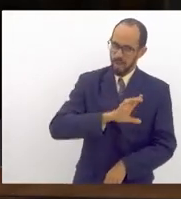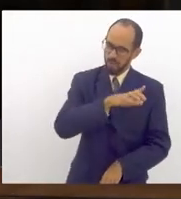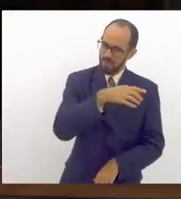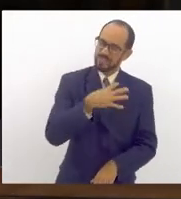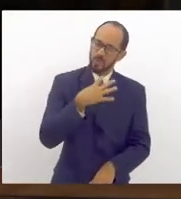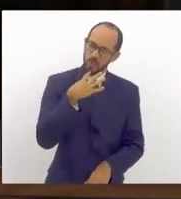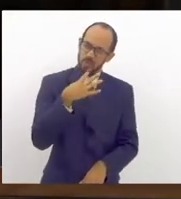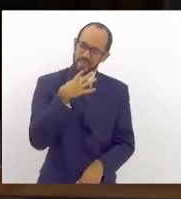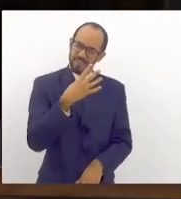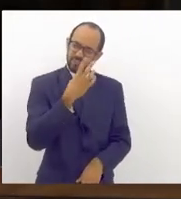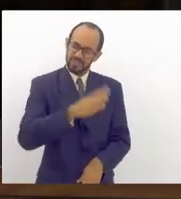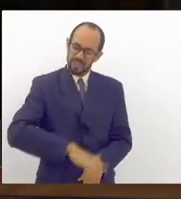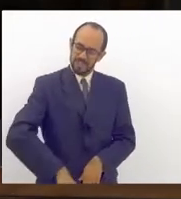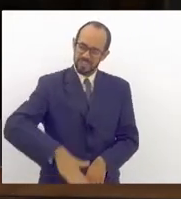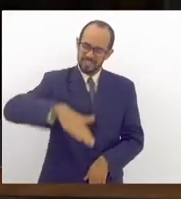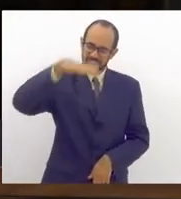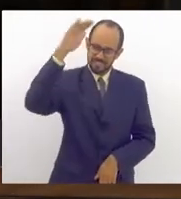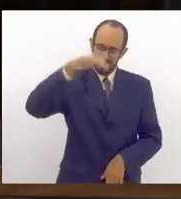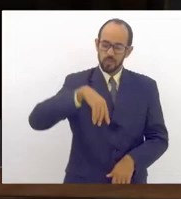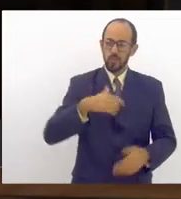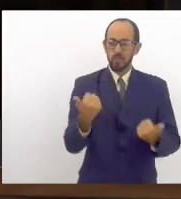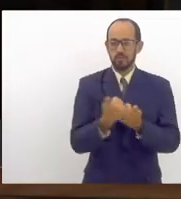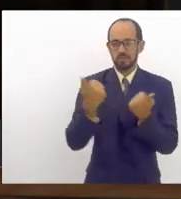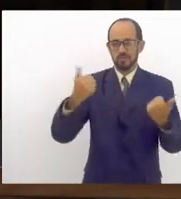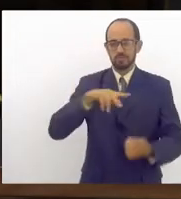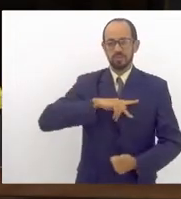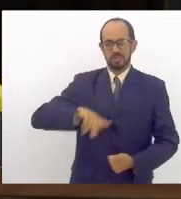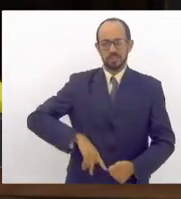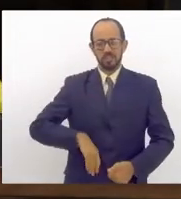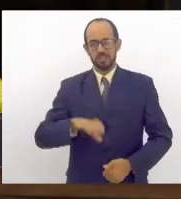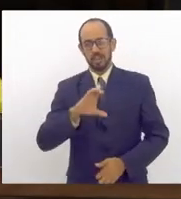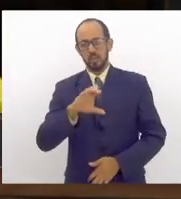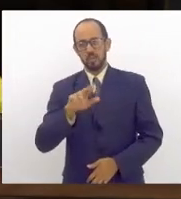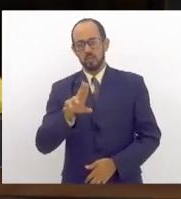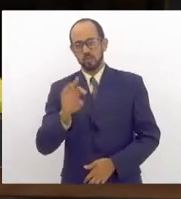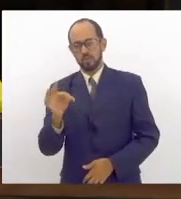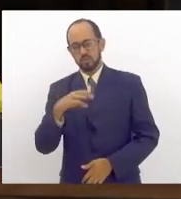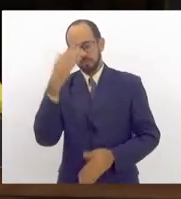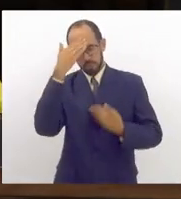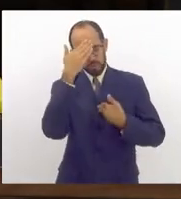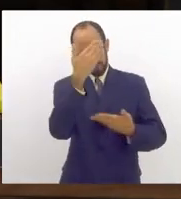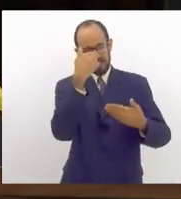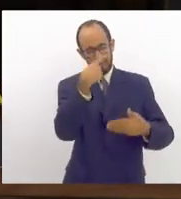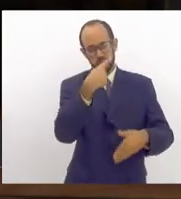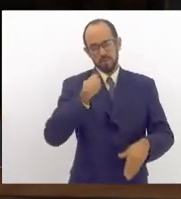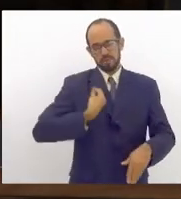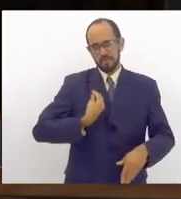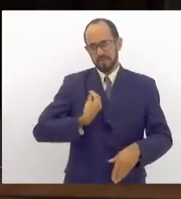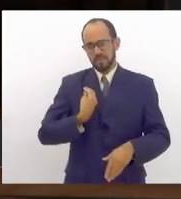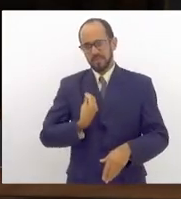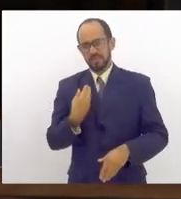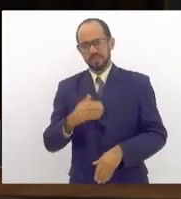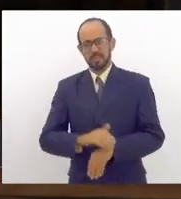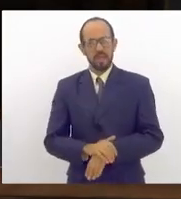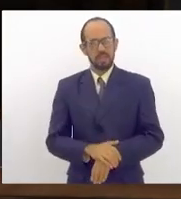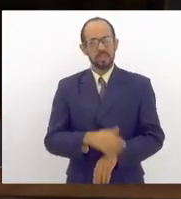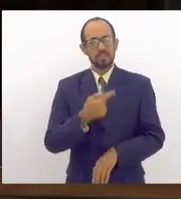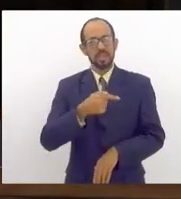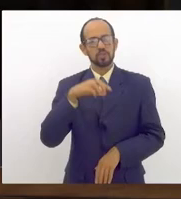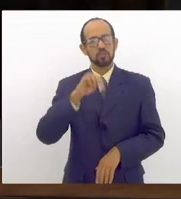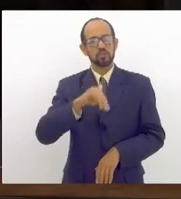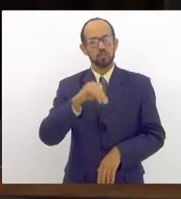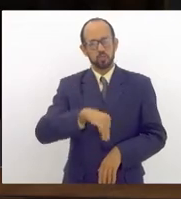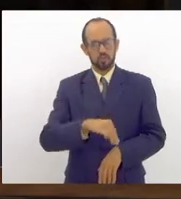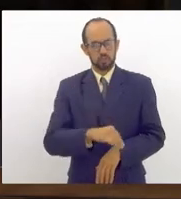hoje vice-presidente da Cut por favor obrigada pela sua presença você dispõe aí de sete minutos